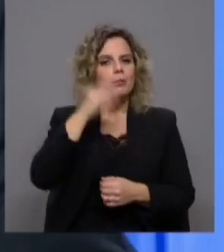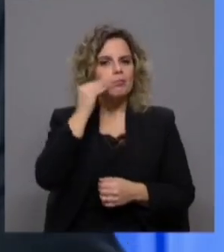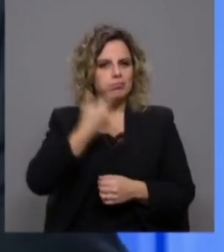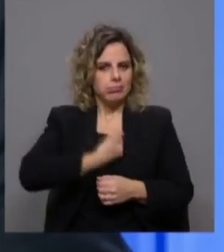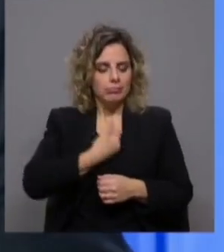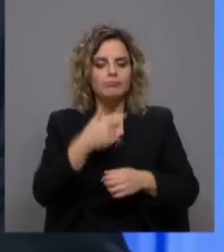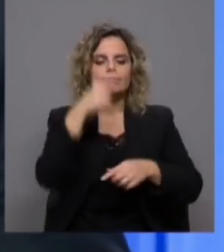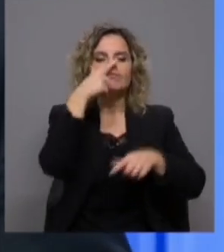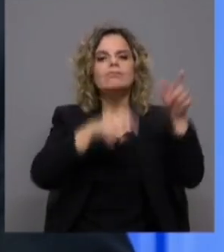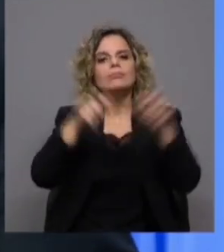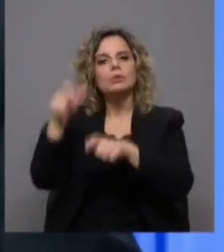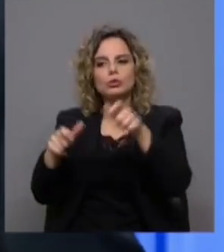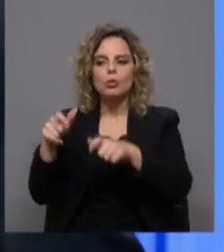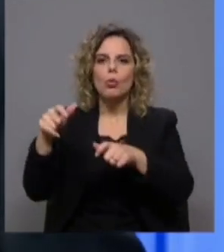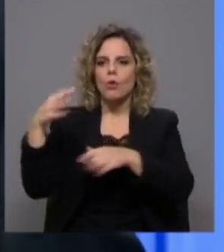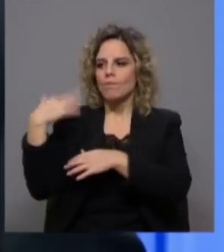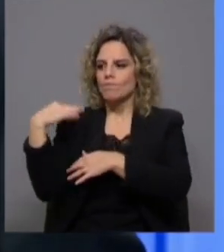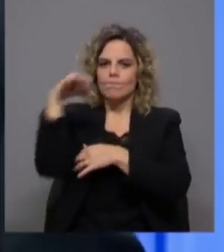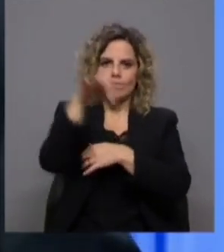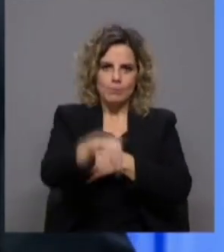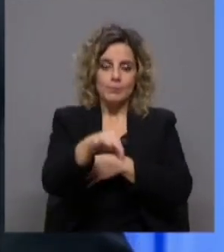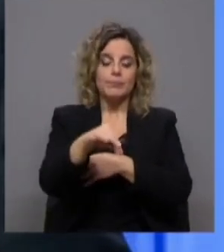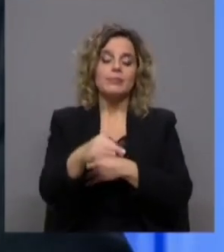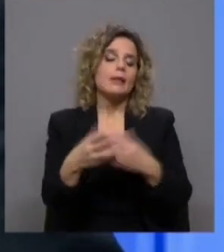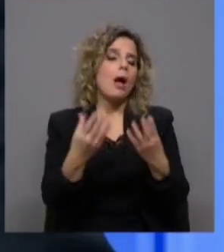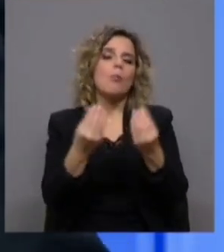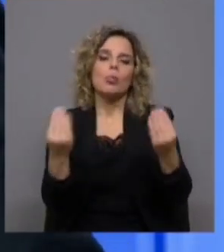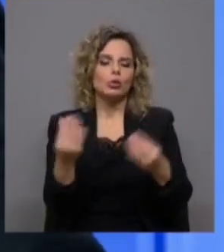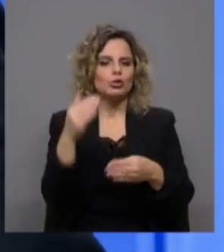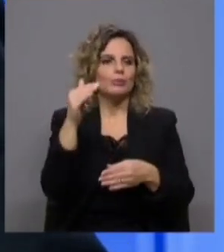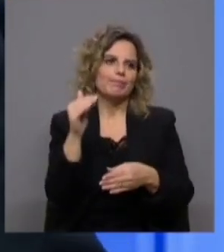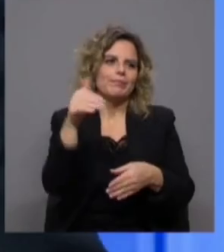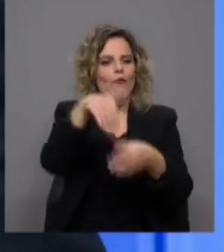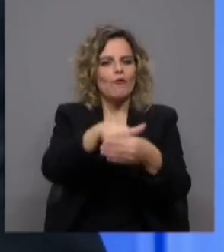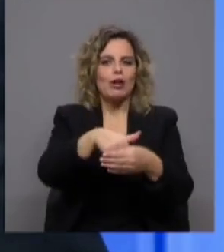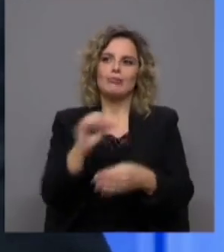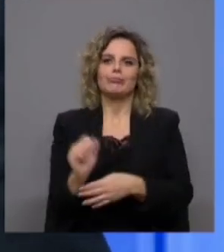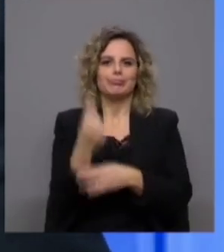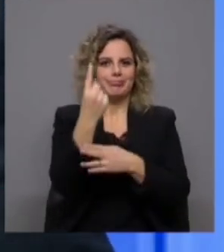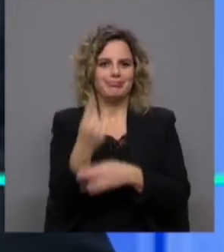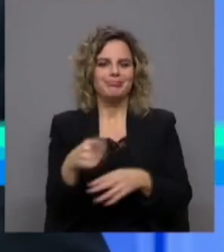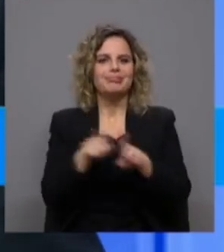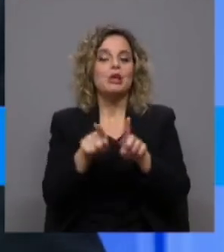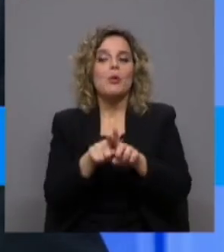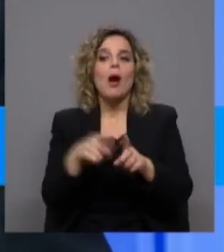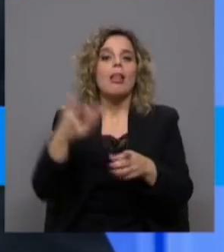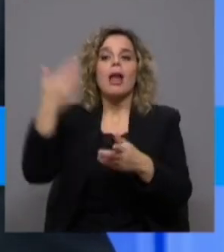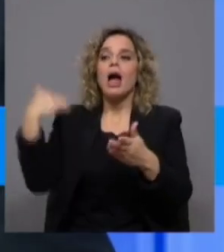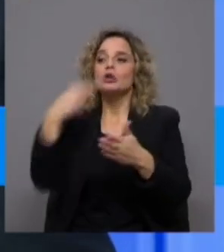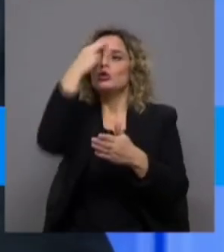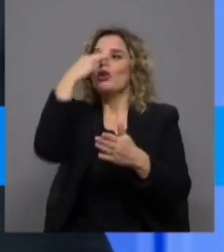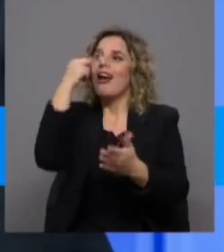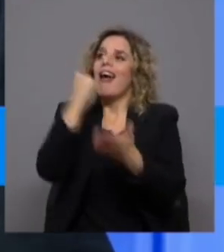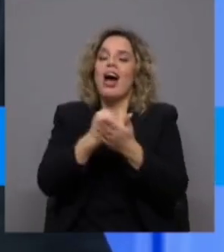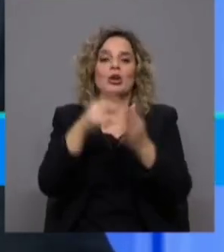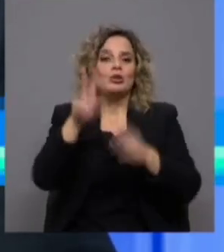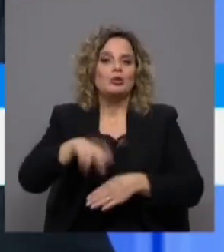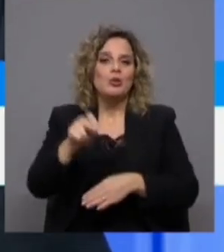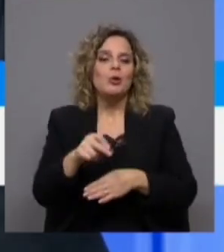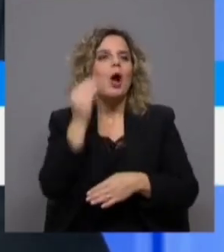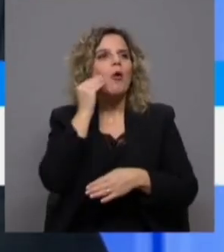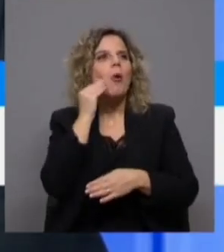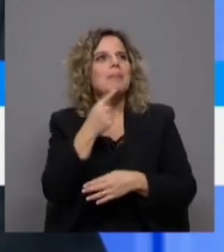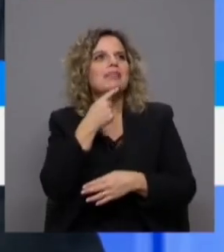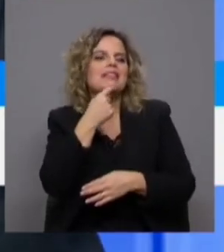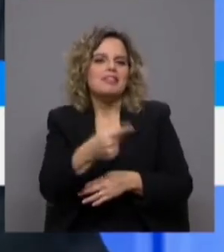do nosso eleitorado O que é um eleitorado que muitas vezes volta pela primeira vez que em relação a qual o ato Como disse histórico e é difícil fazer projeções temos